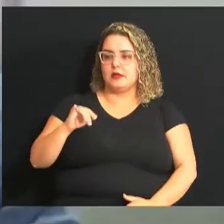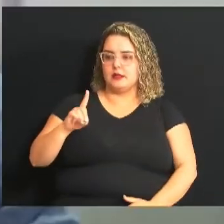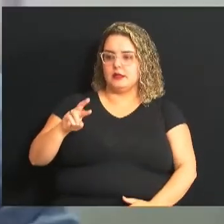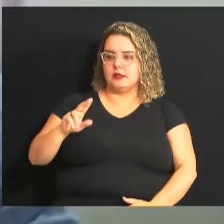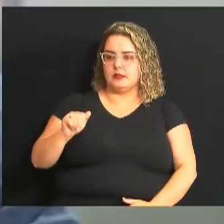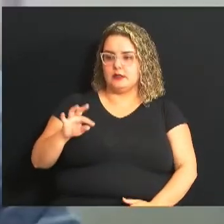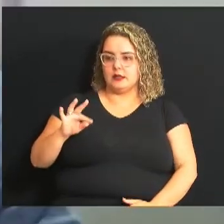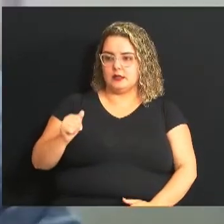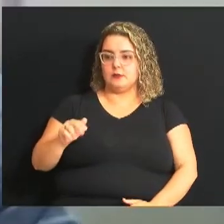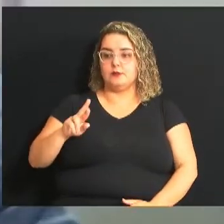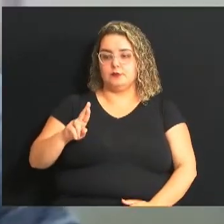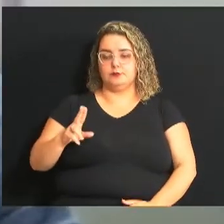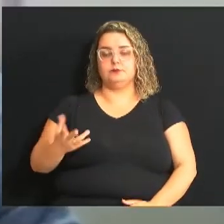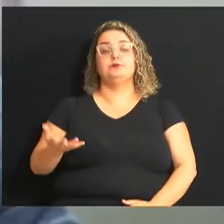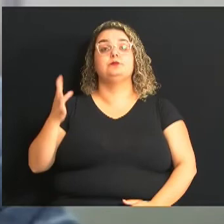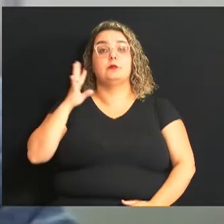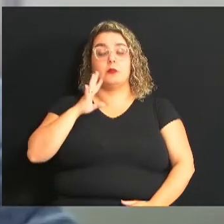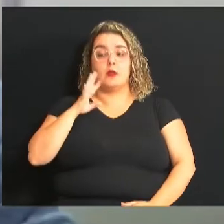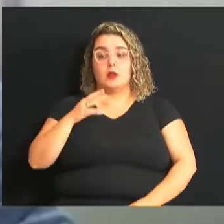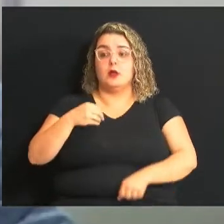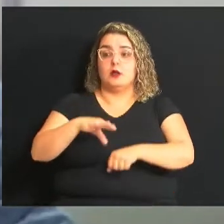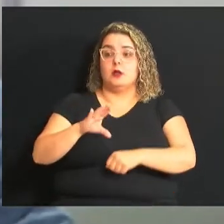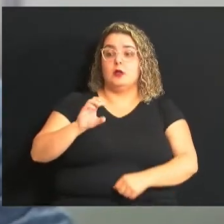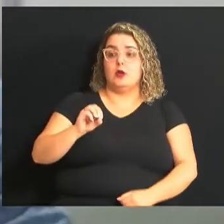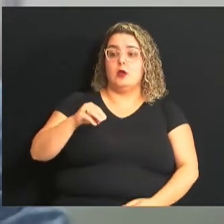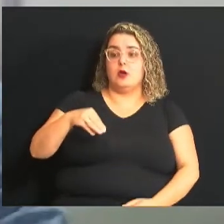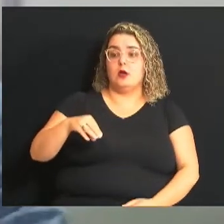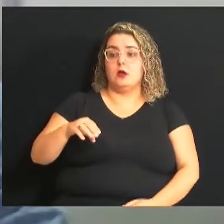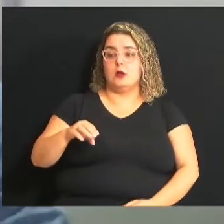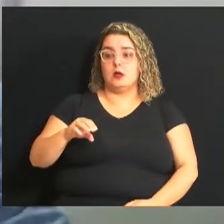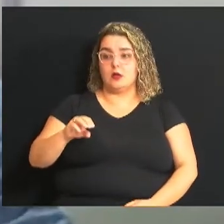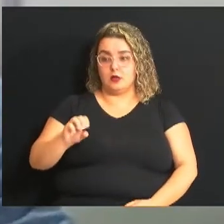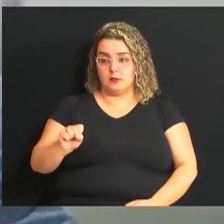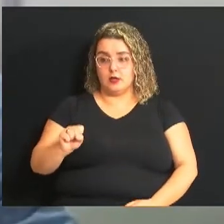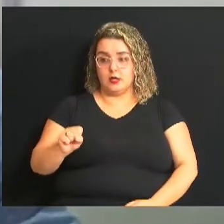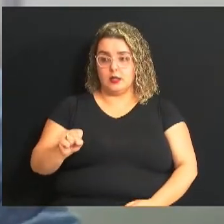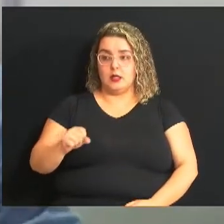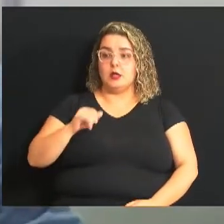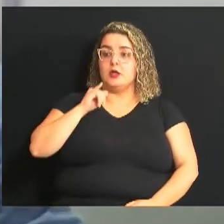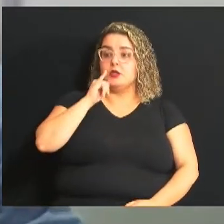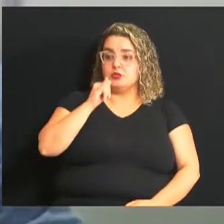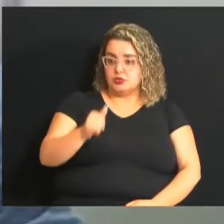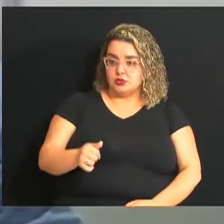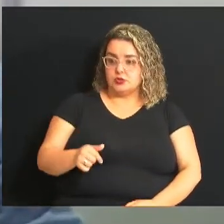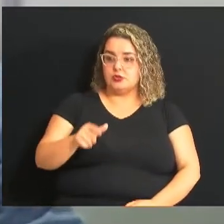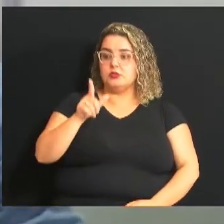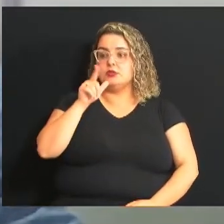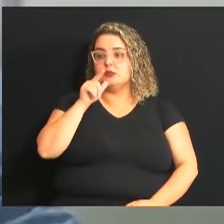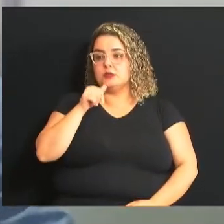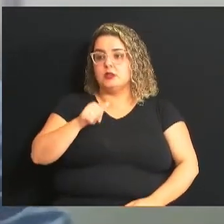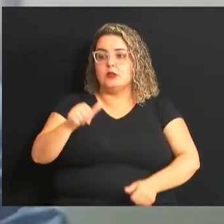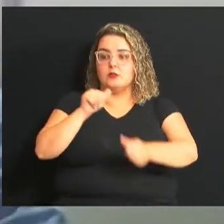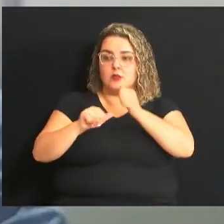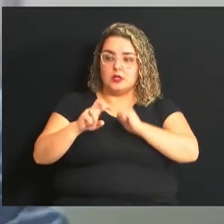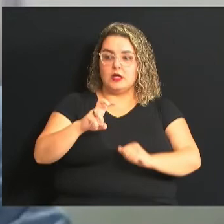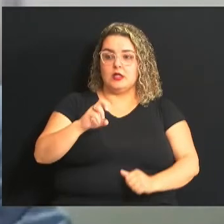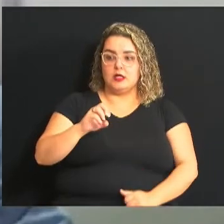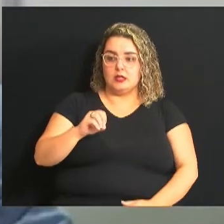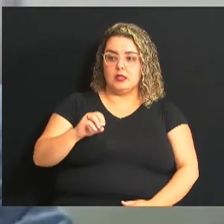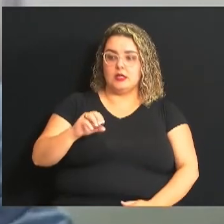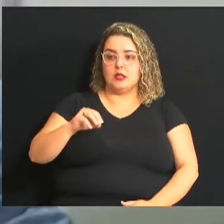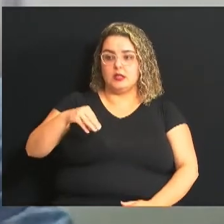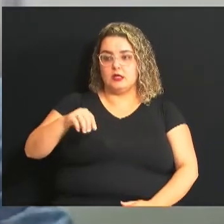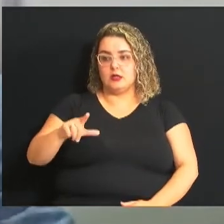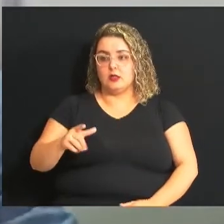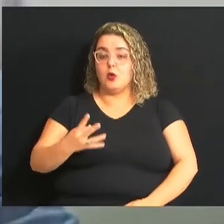Legal. A indicação da OMS, da Organização Mundial da Saúde, diz que a gente tem que se hidratar 500 ml pelo menos 40 minutos antes da